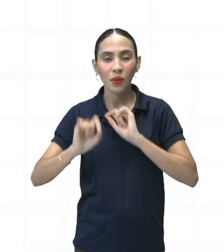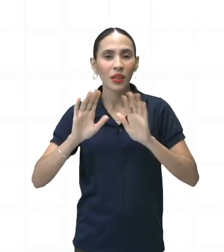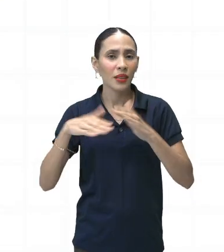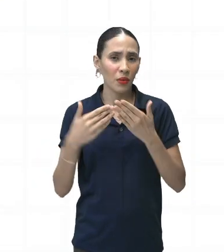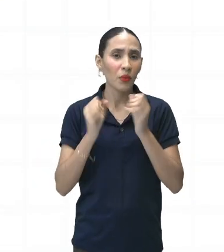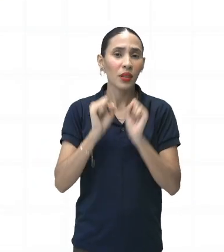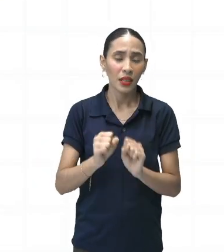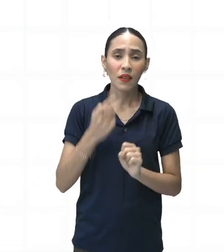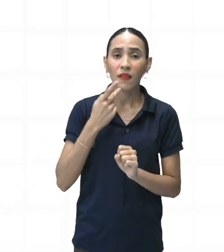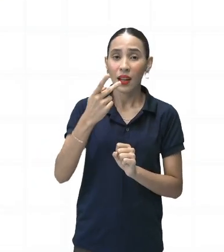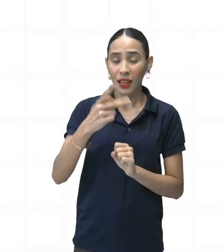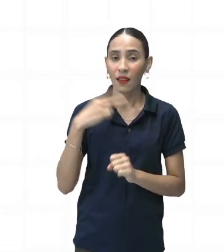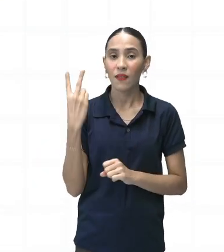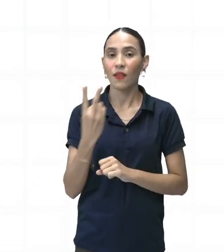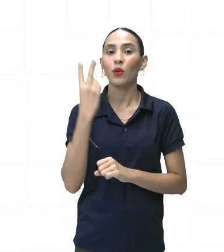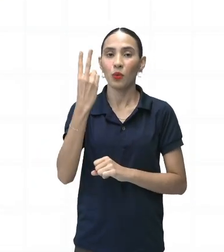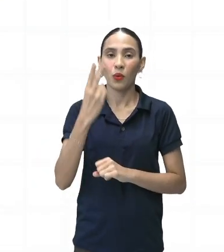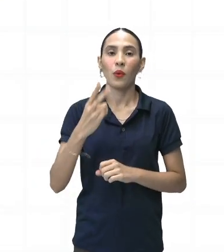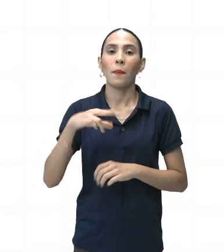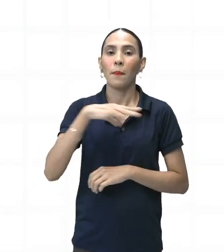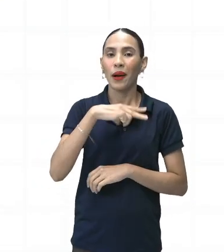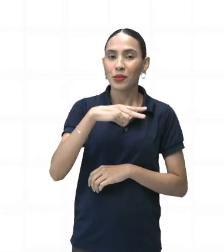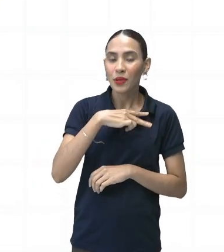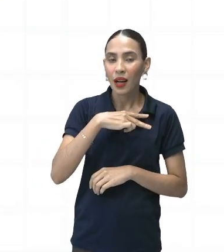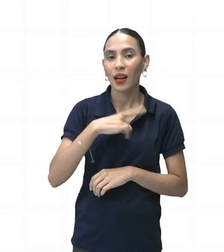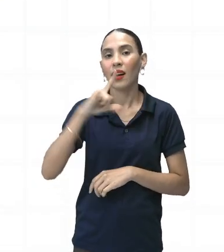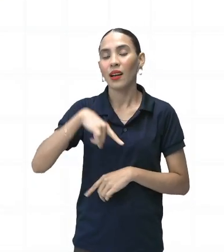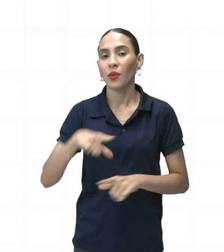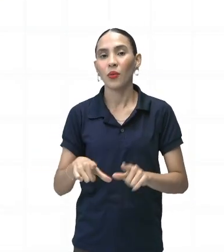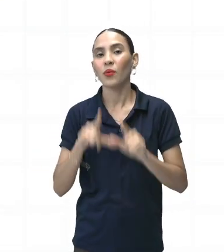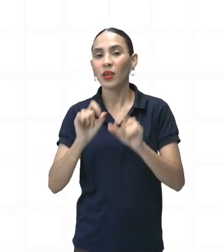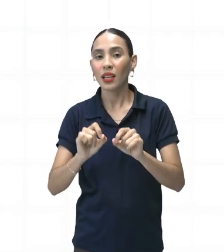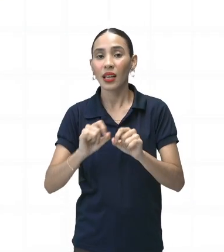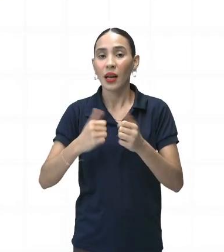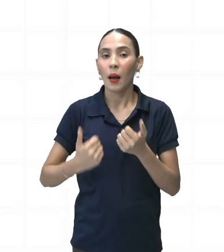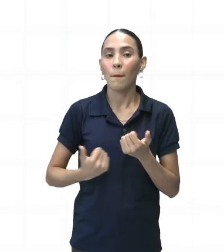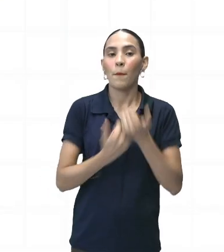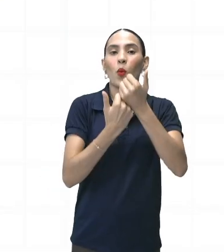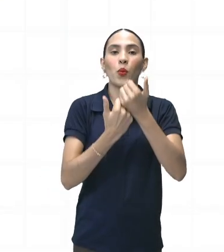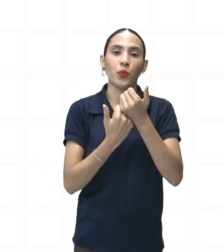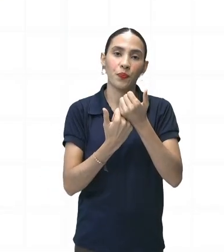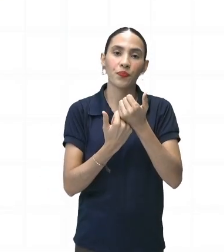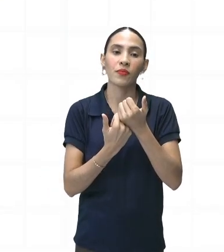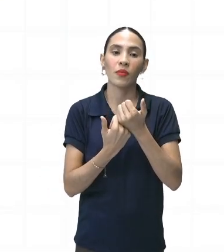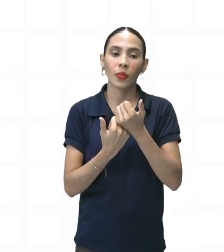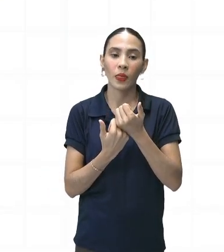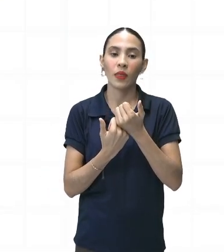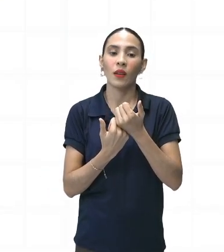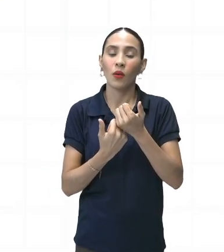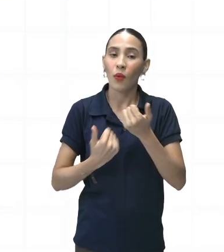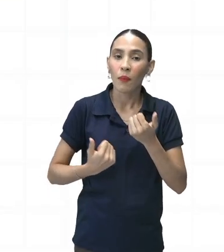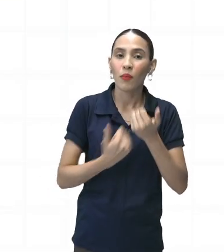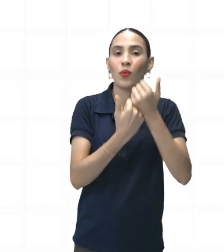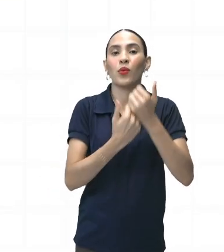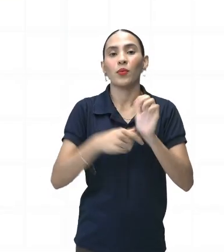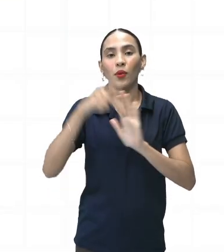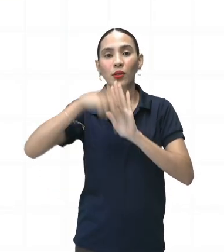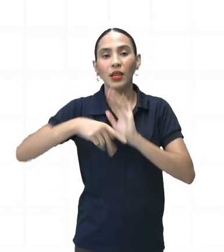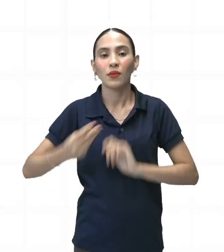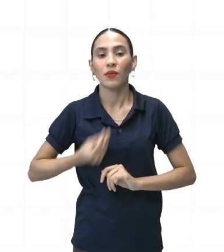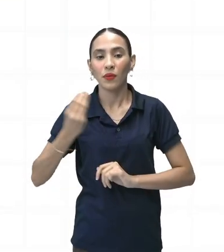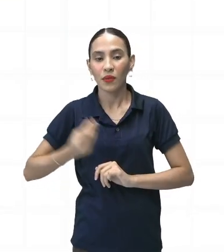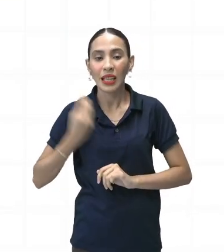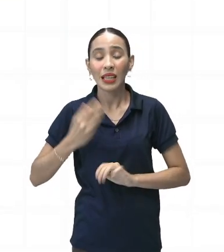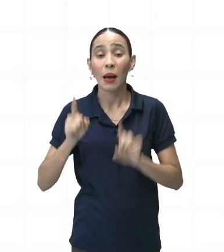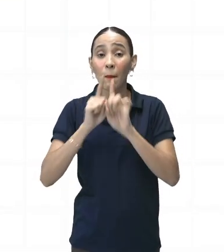poderíamos dizer que nossos valores pessoais são o alicerce do projeto de vida,